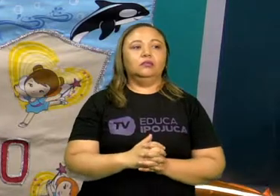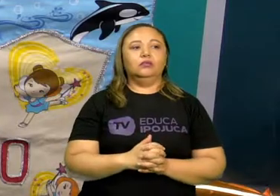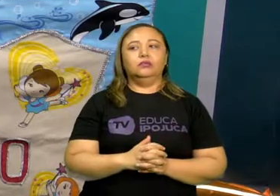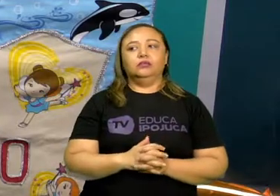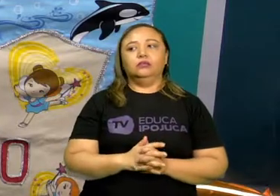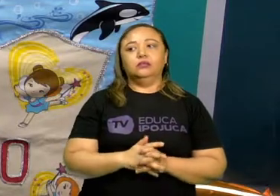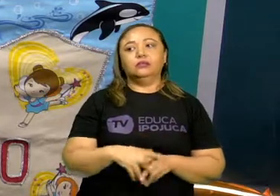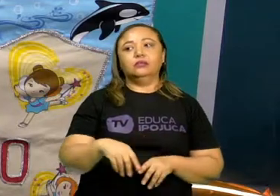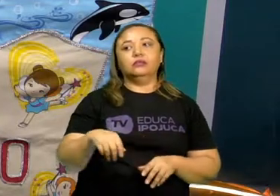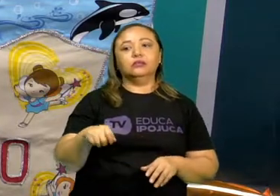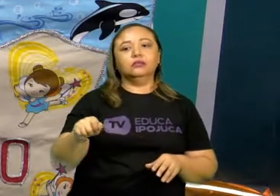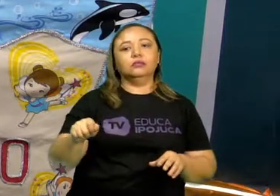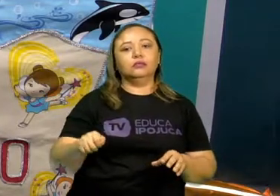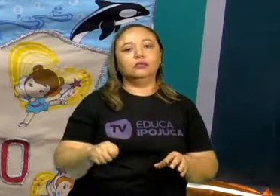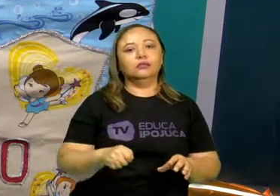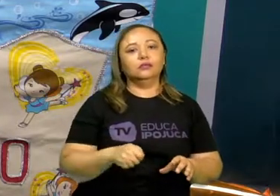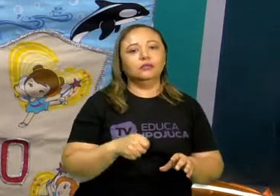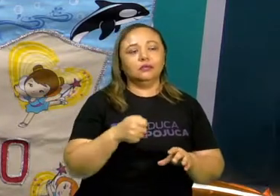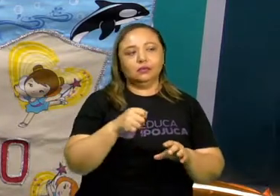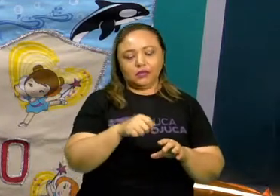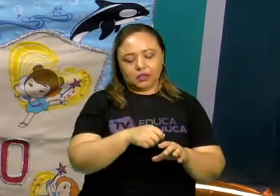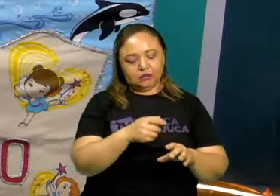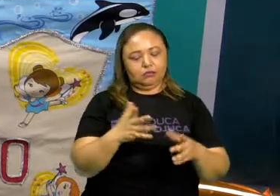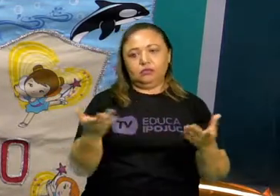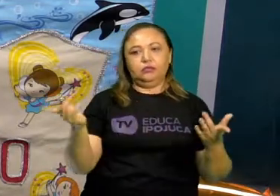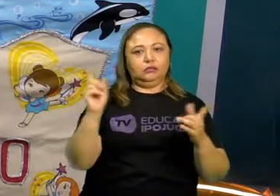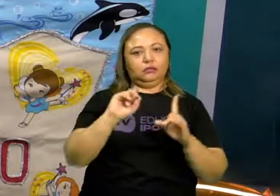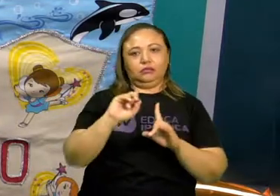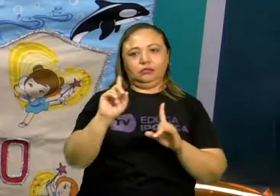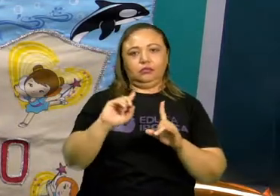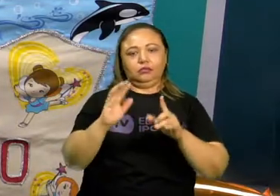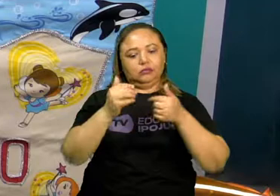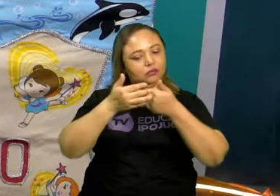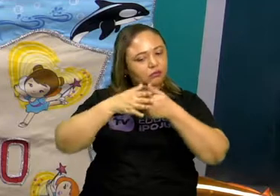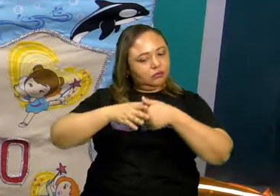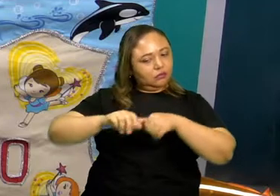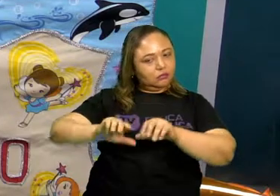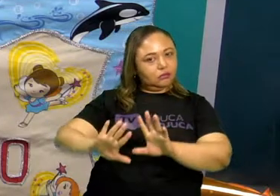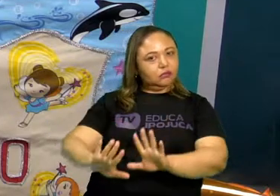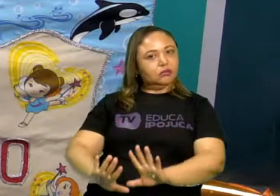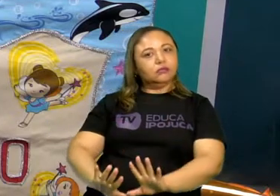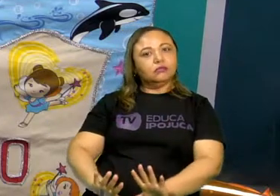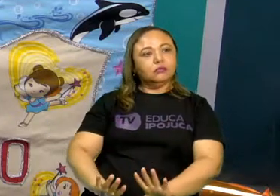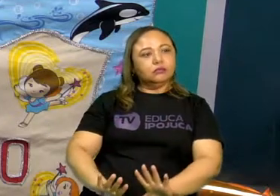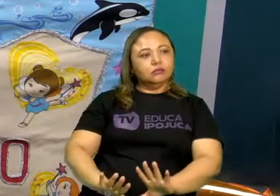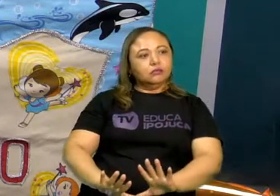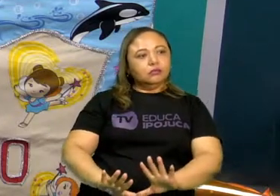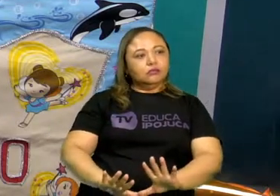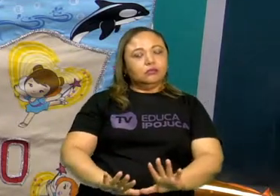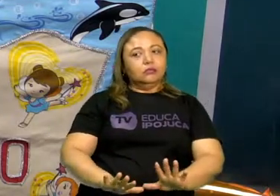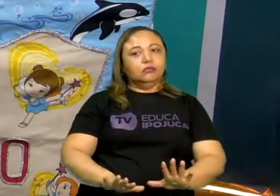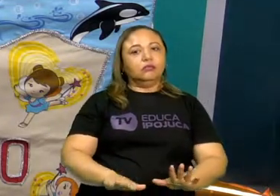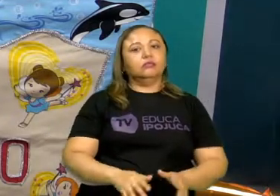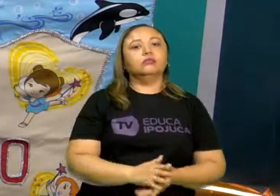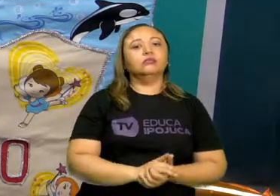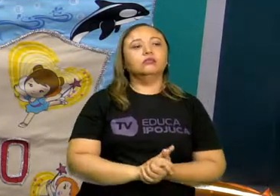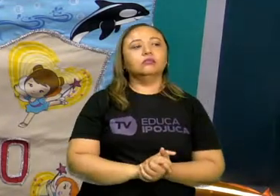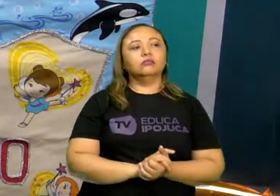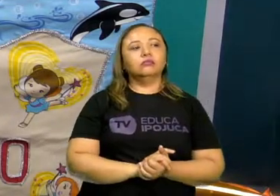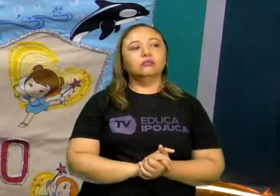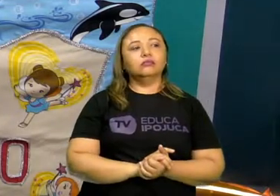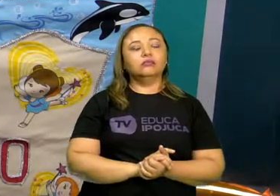beiradas. É, mas eles não quiseram fazer assim, leiturinha. Tu sabe o que eles resolveram? Botaram na geladeira.